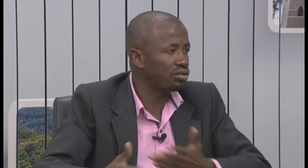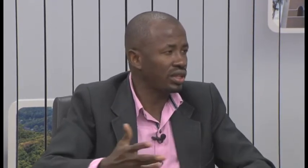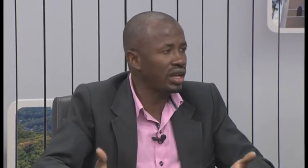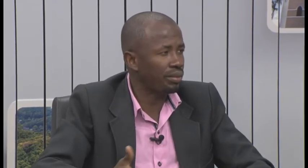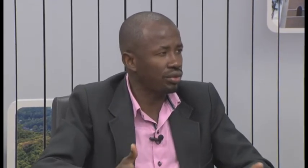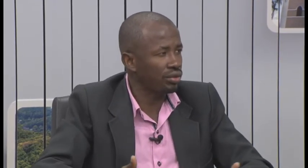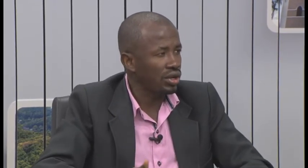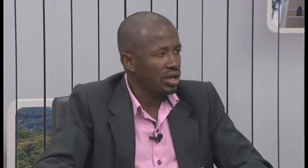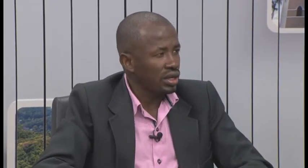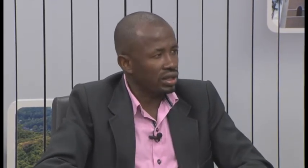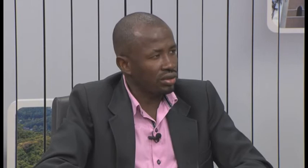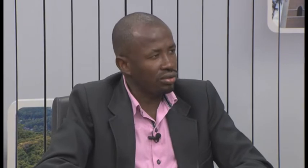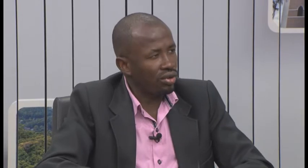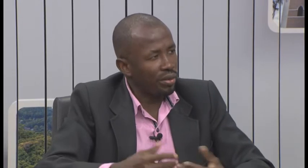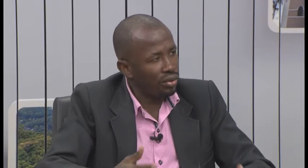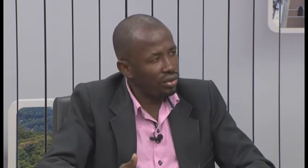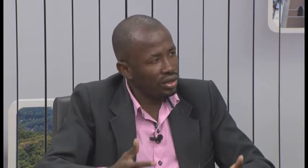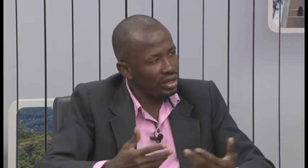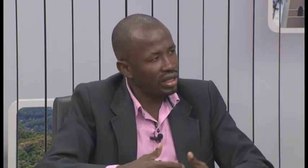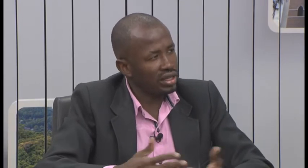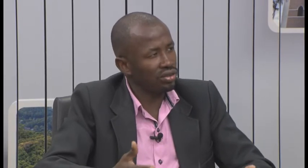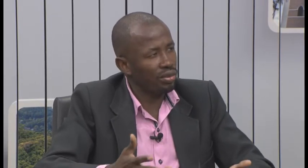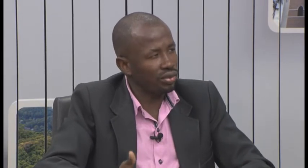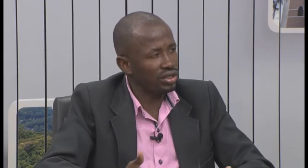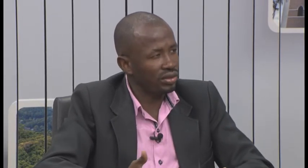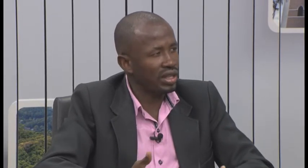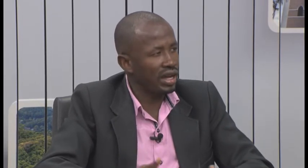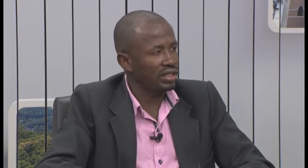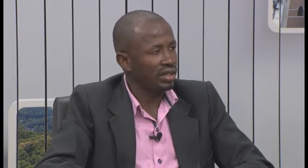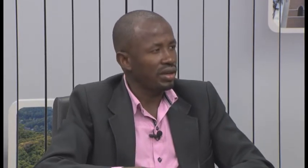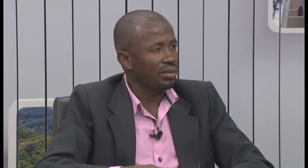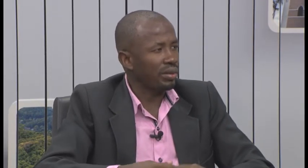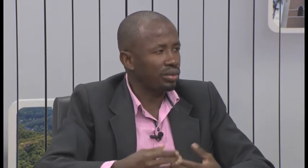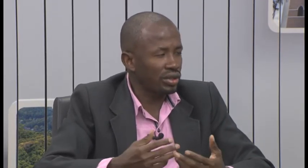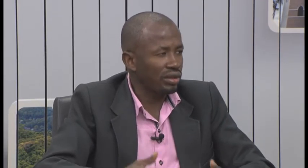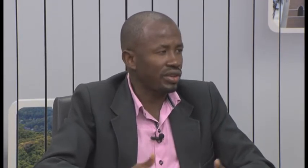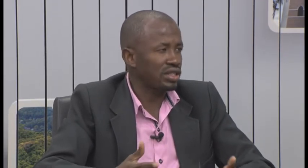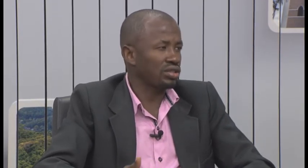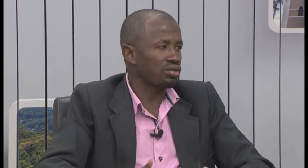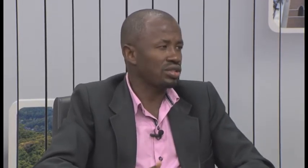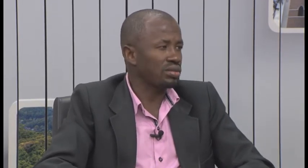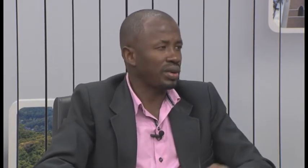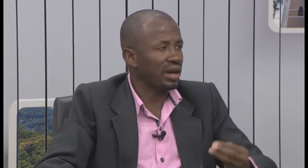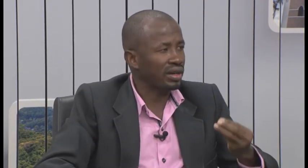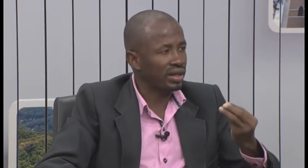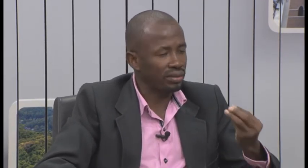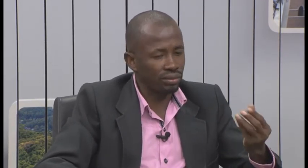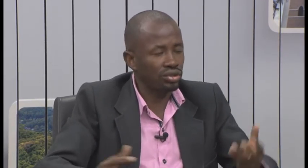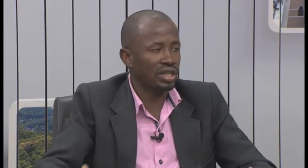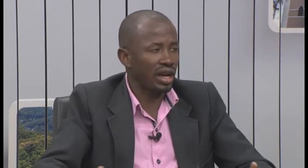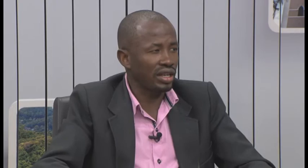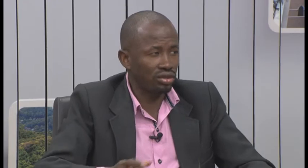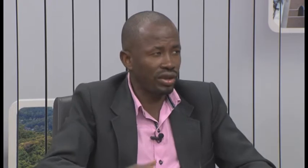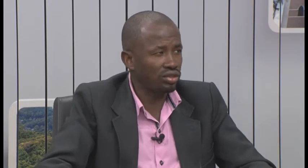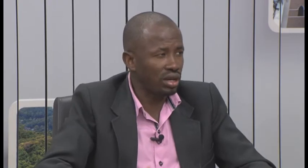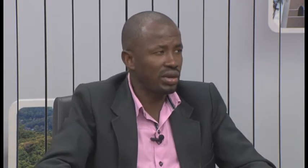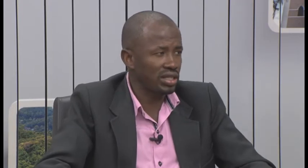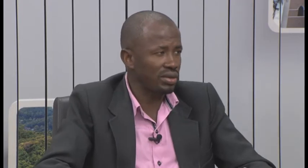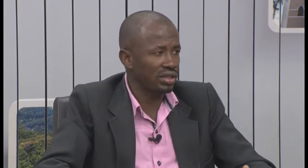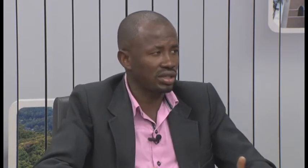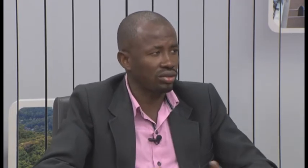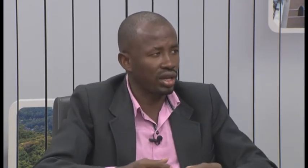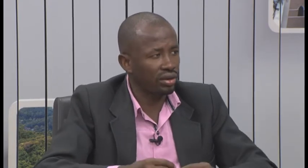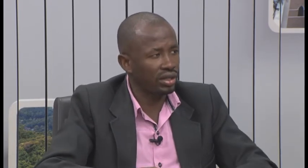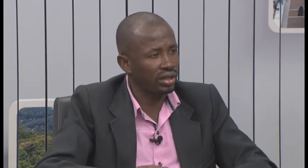porque a gente não tem apoio. Então, o apoio ele tem que ser um apoio de verdade, para poder fazer as coisas, para mostrar. Isso vai ajudar o